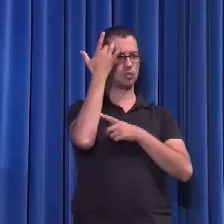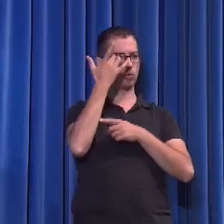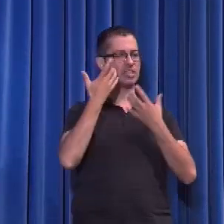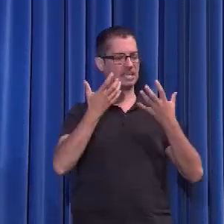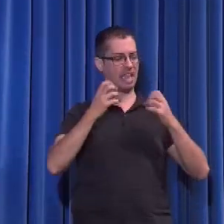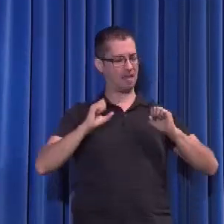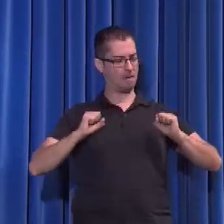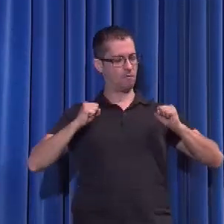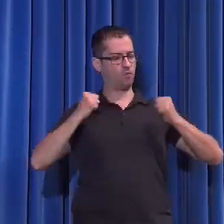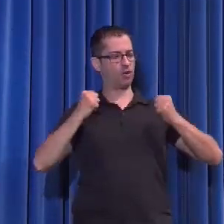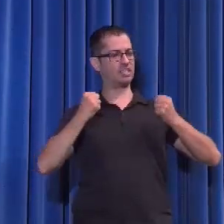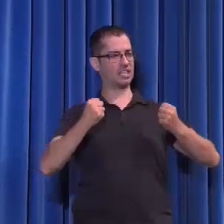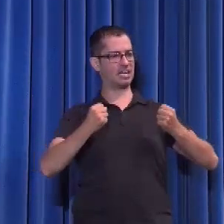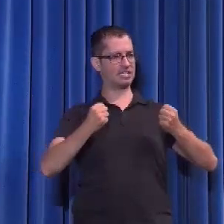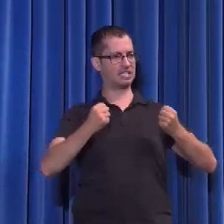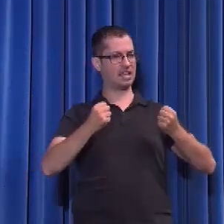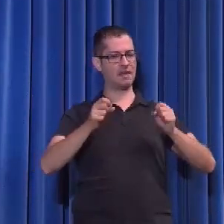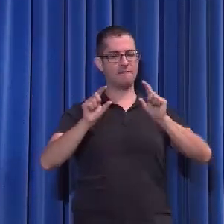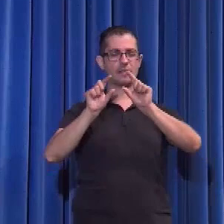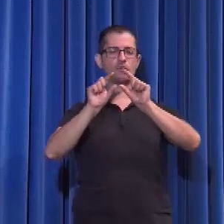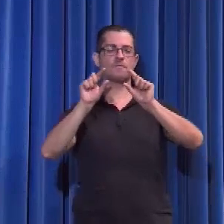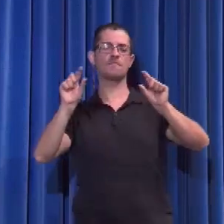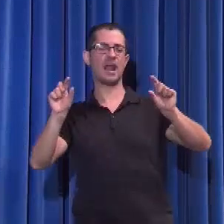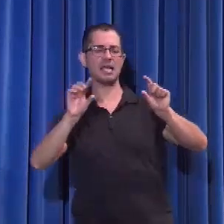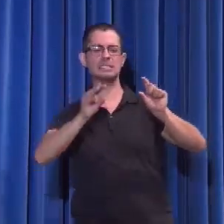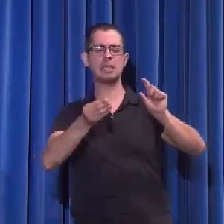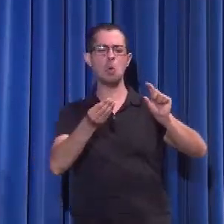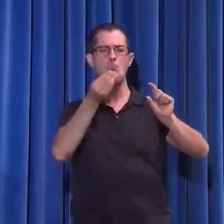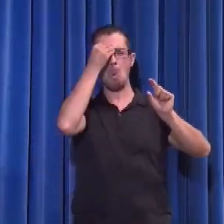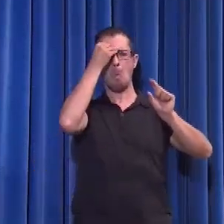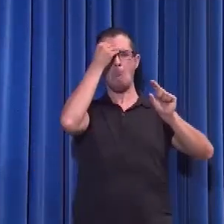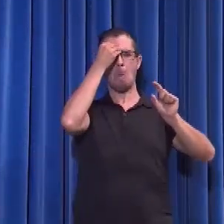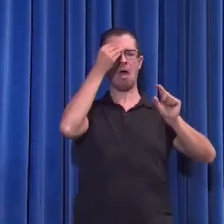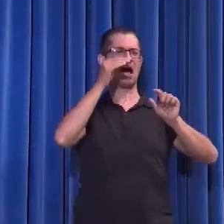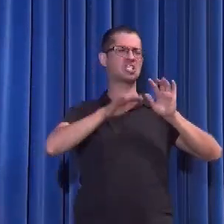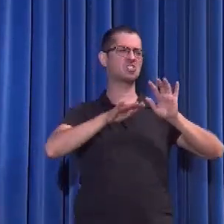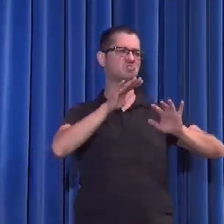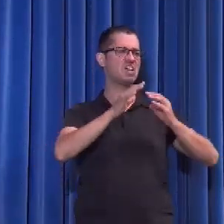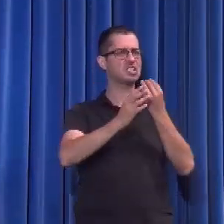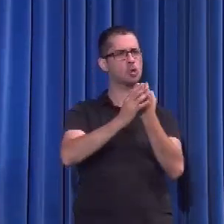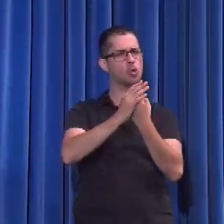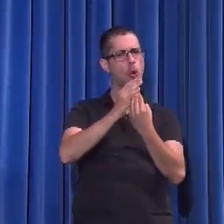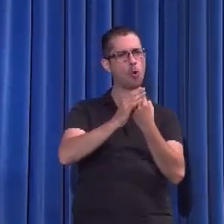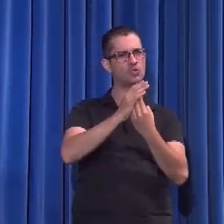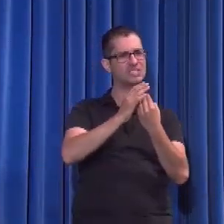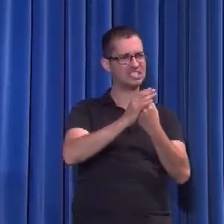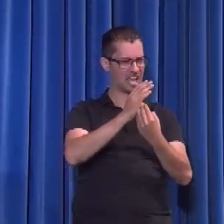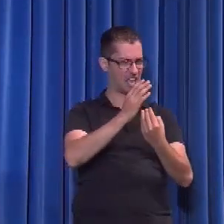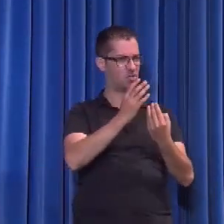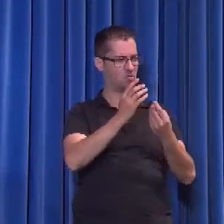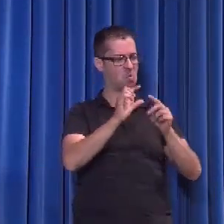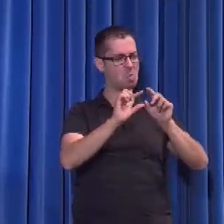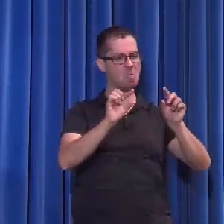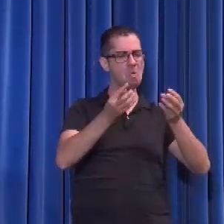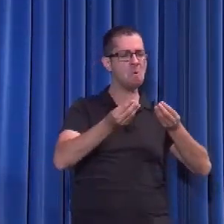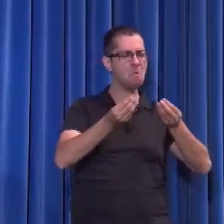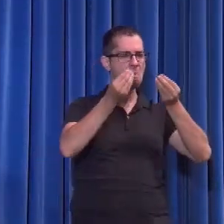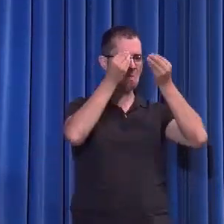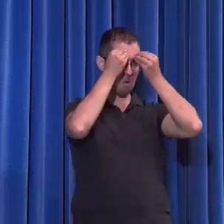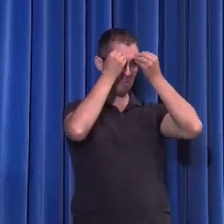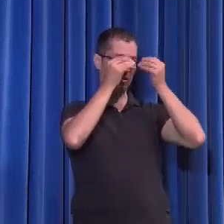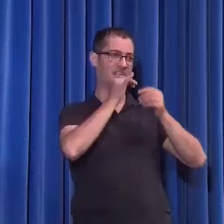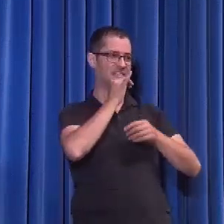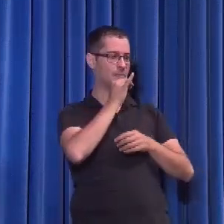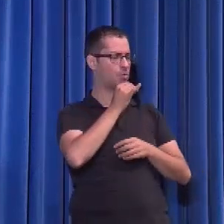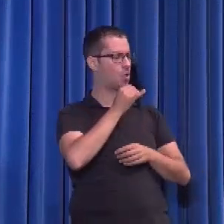mesmo, usando frases de efeito, conselhos, às vezes aqueles conselhos de amigos que dizem para você assim: